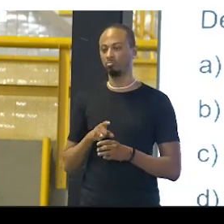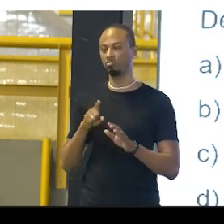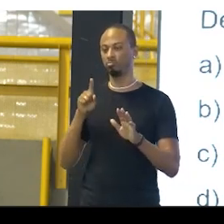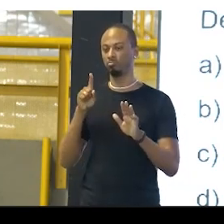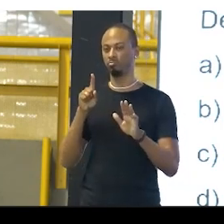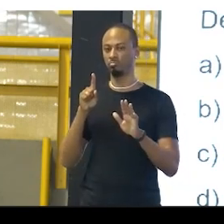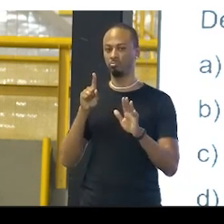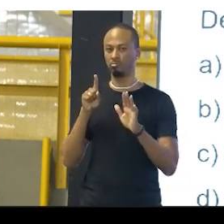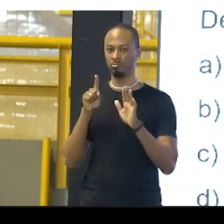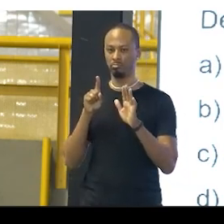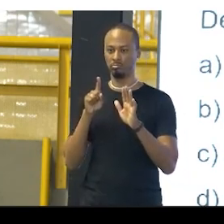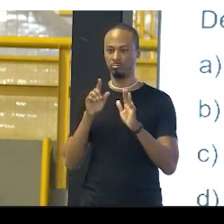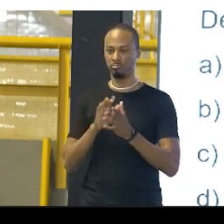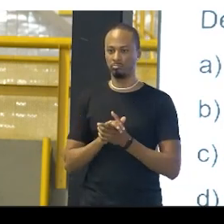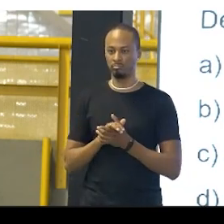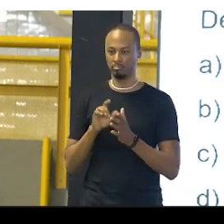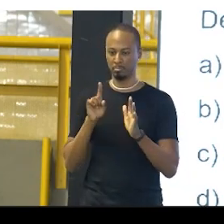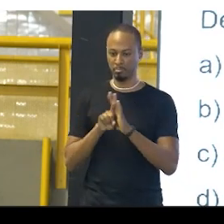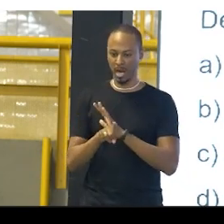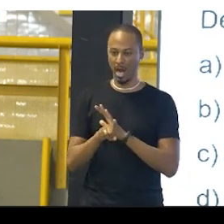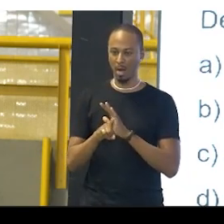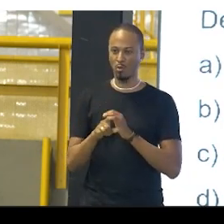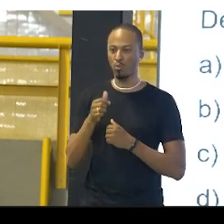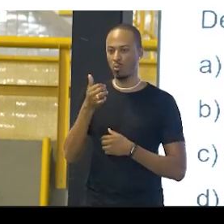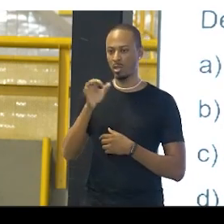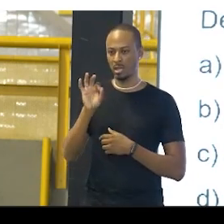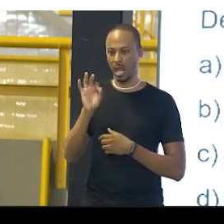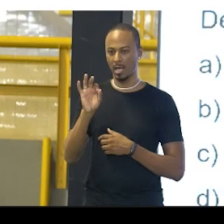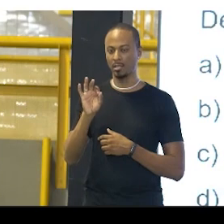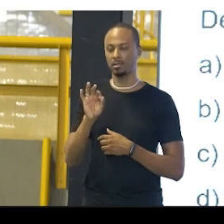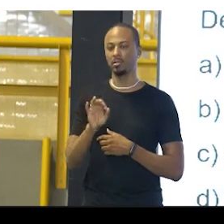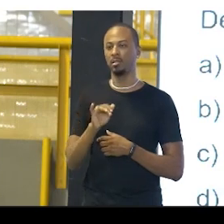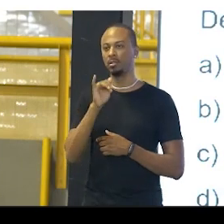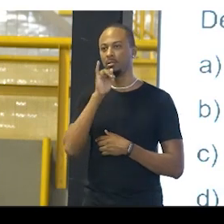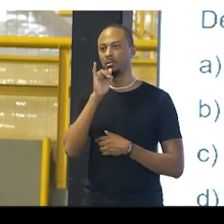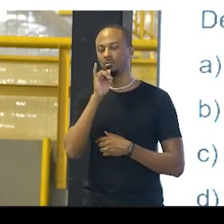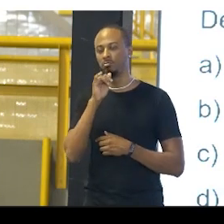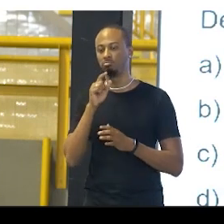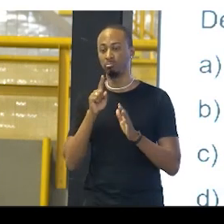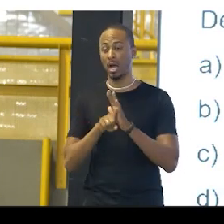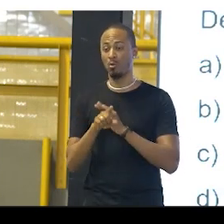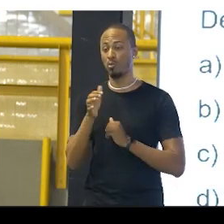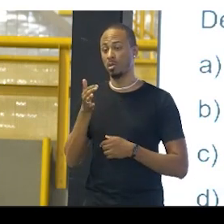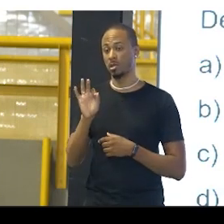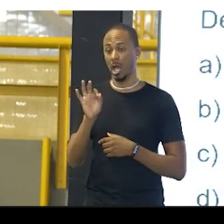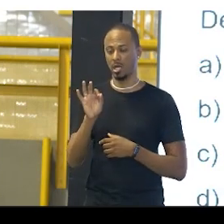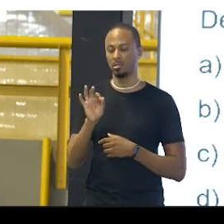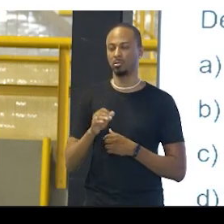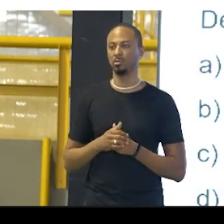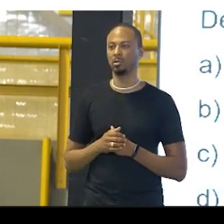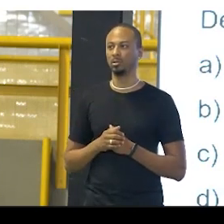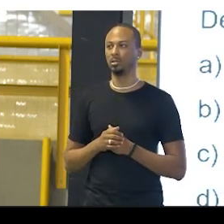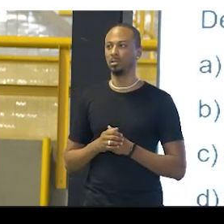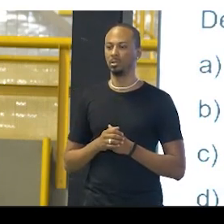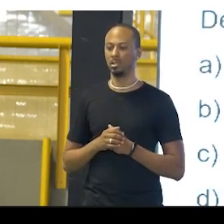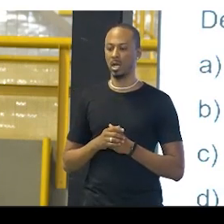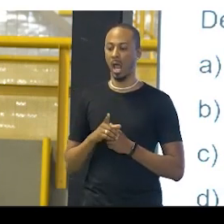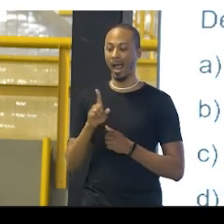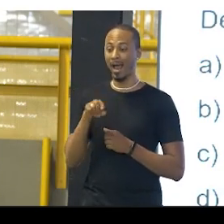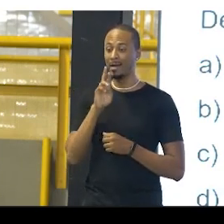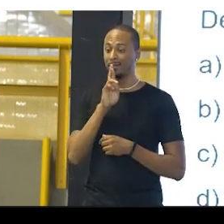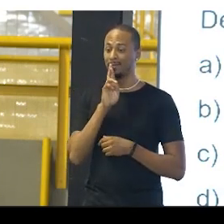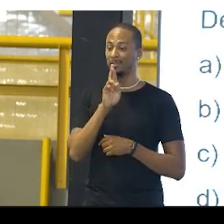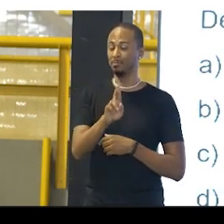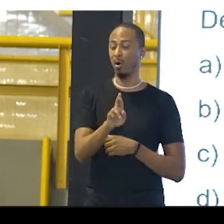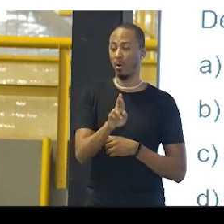10, aqui quando nós montamos o Data Show, o PowerPoint, essa aula, por engano a gente colocou a letra B de bola. Não sei se o